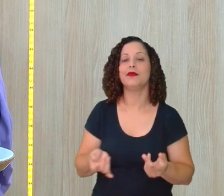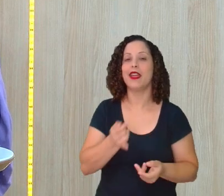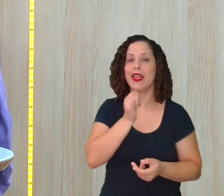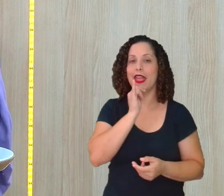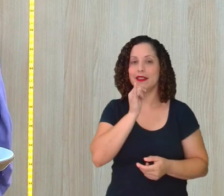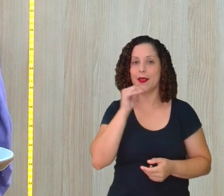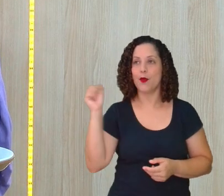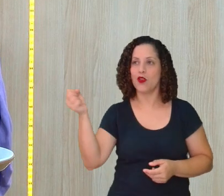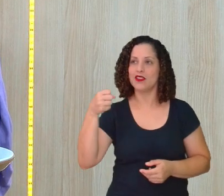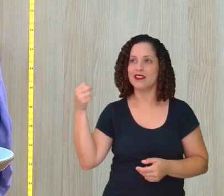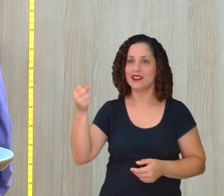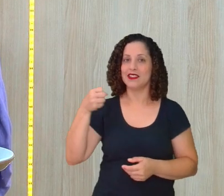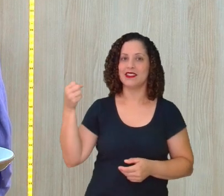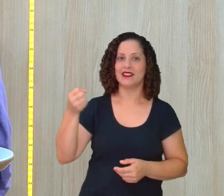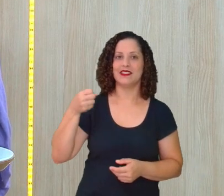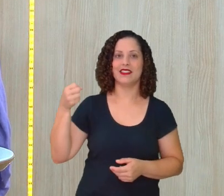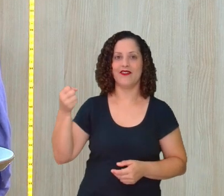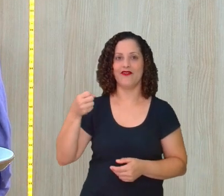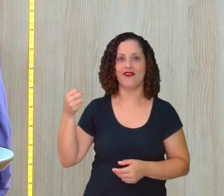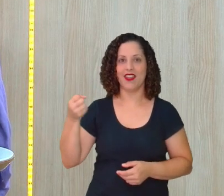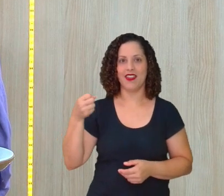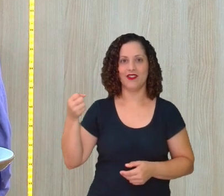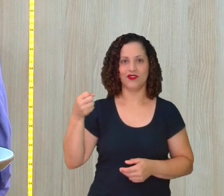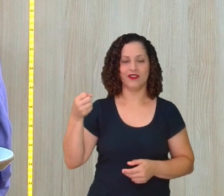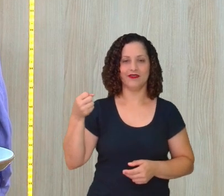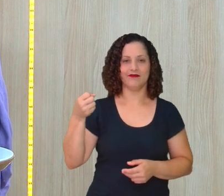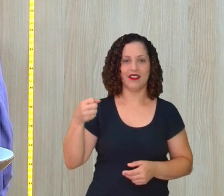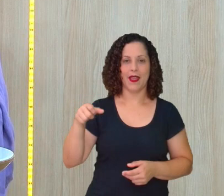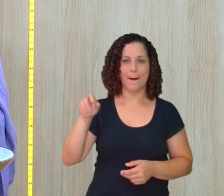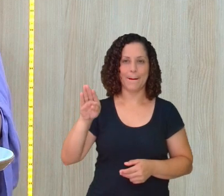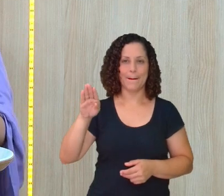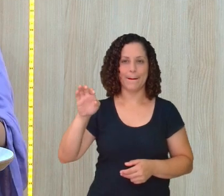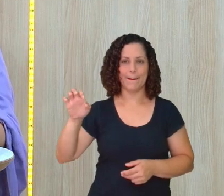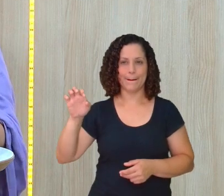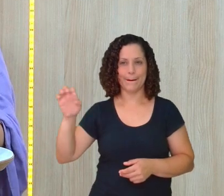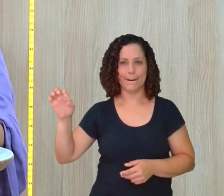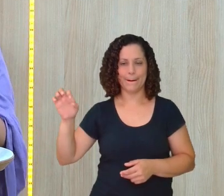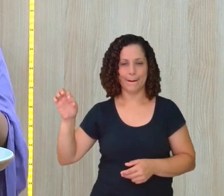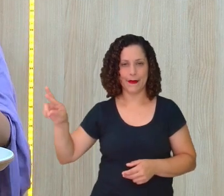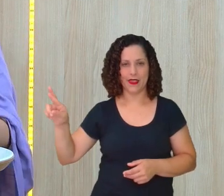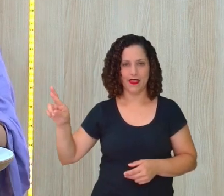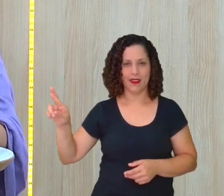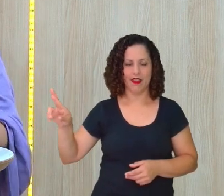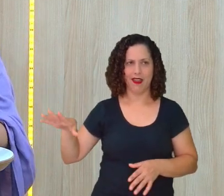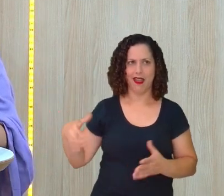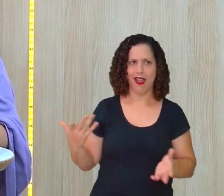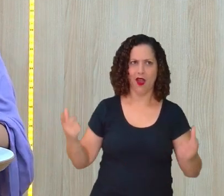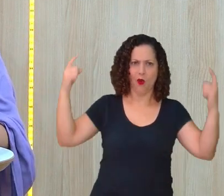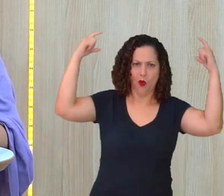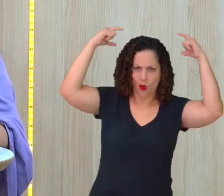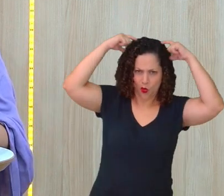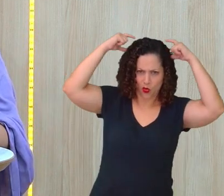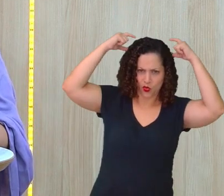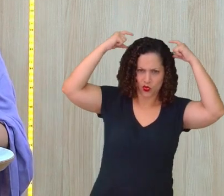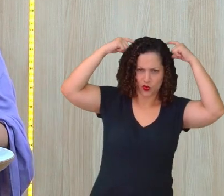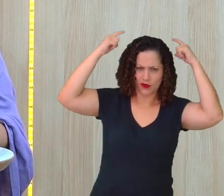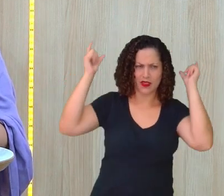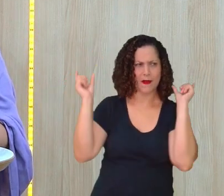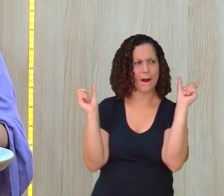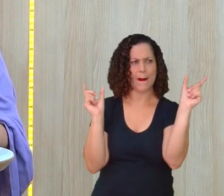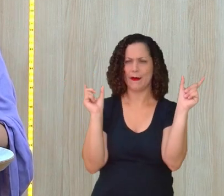cerveja é beer, urso bear. É. Então, às vezes, a beer,